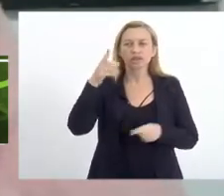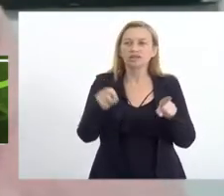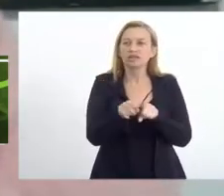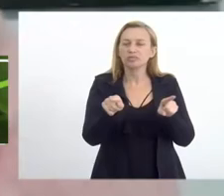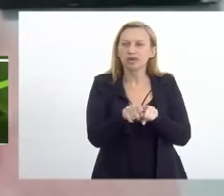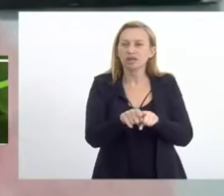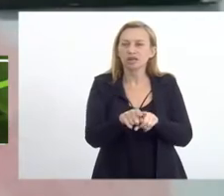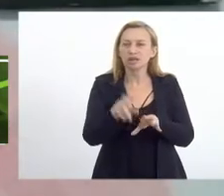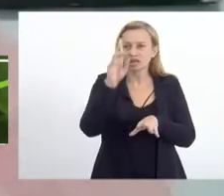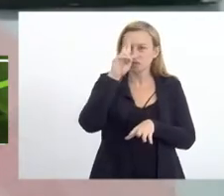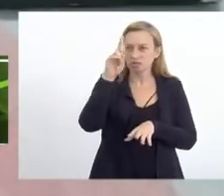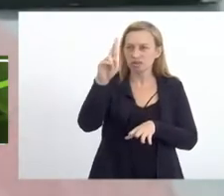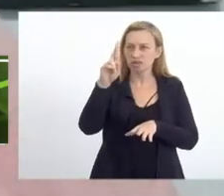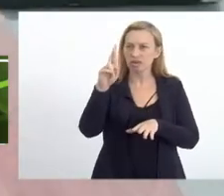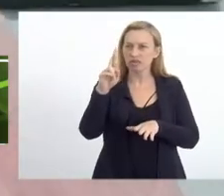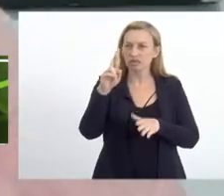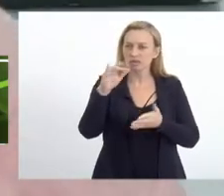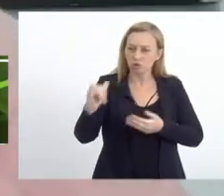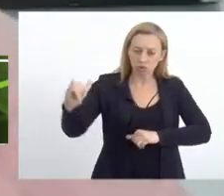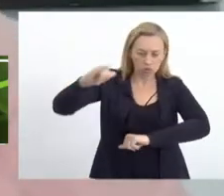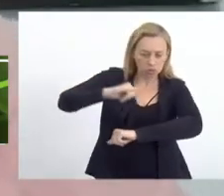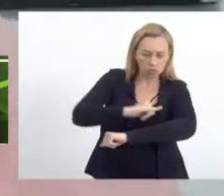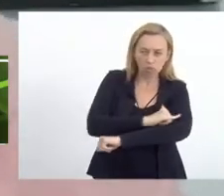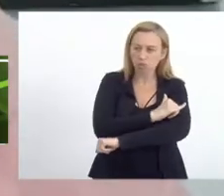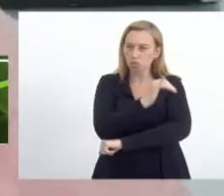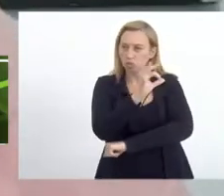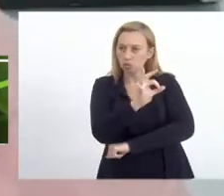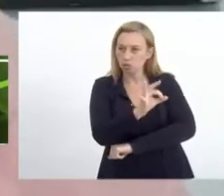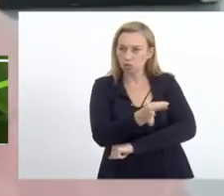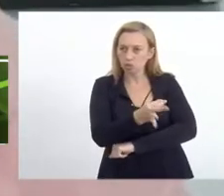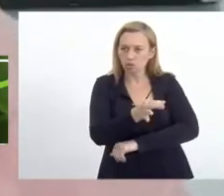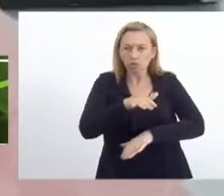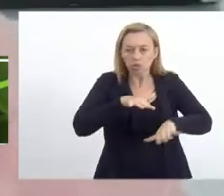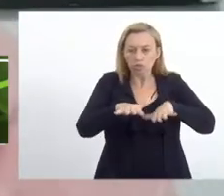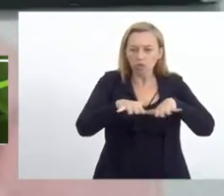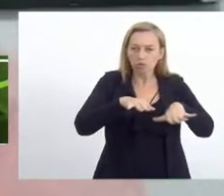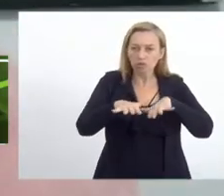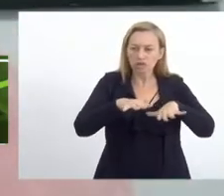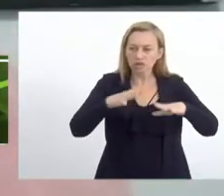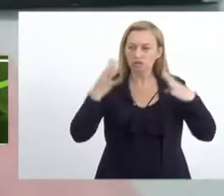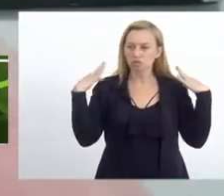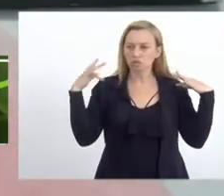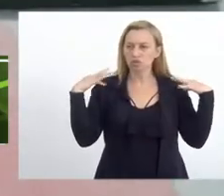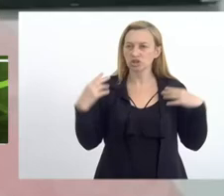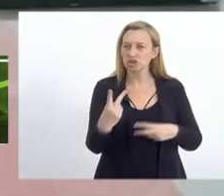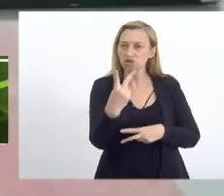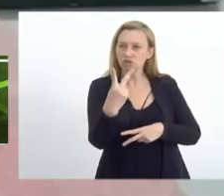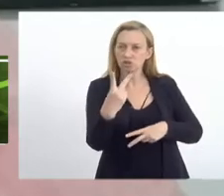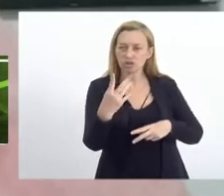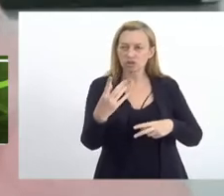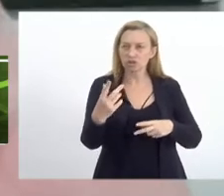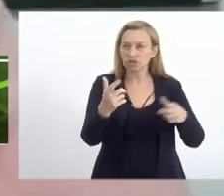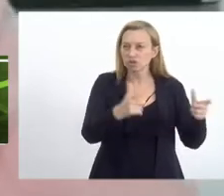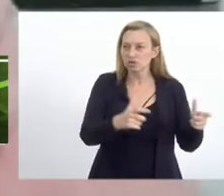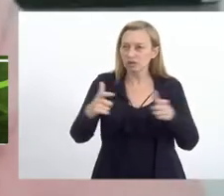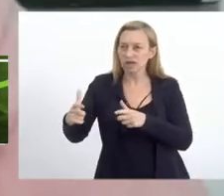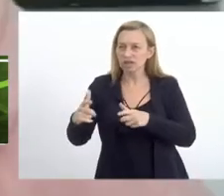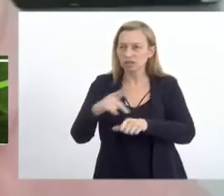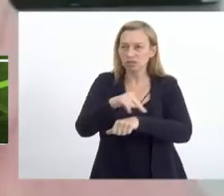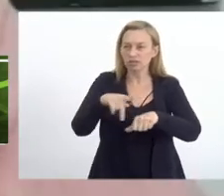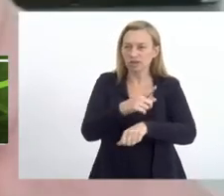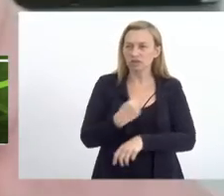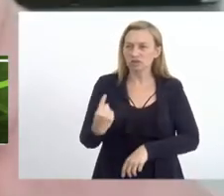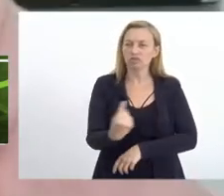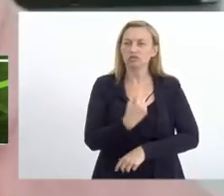para a gente dar um pontapé inicial favorável à movimentação turística entre essas duas regiões do nosso país.